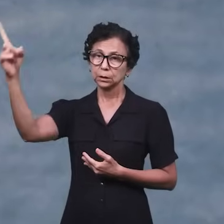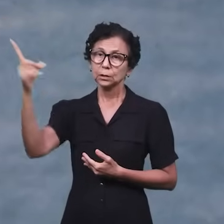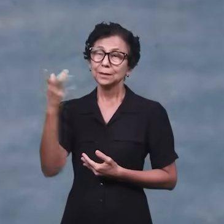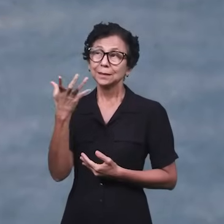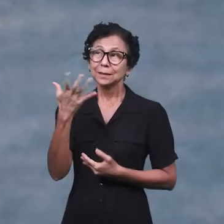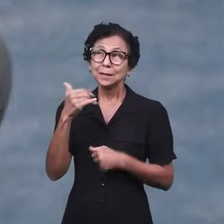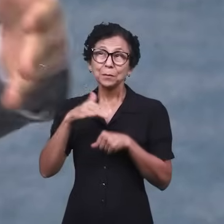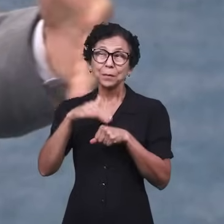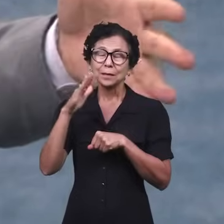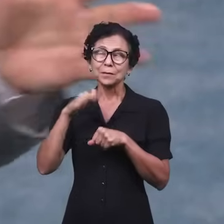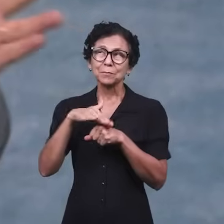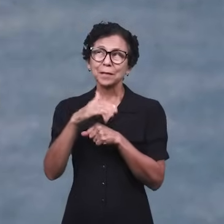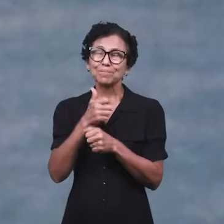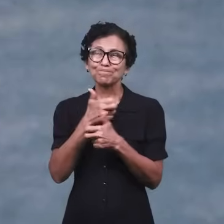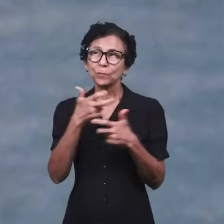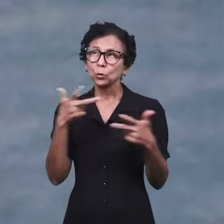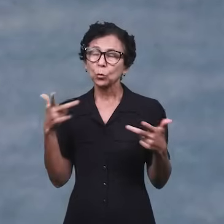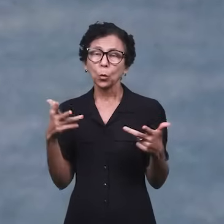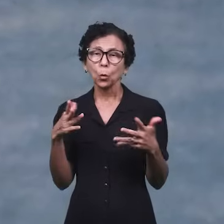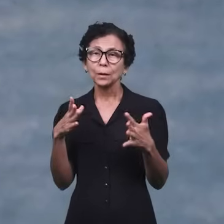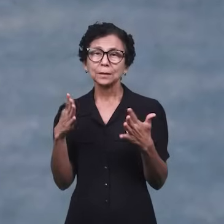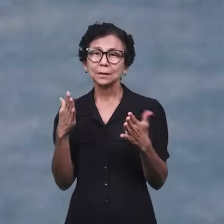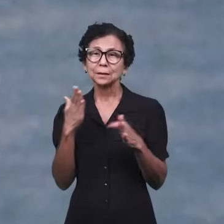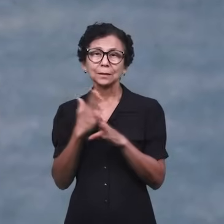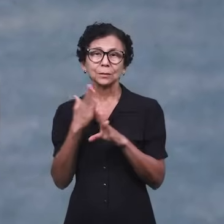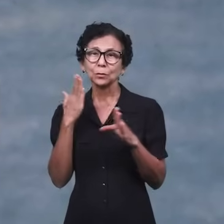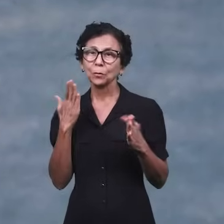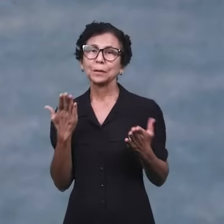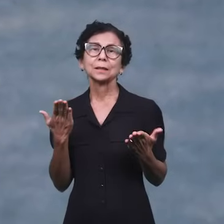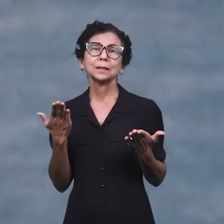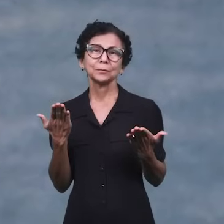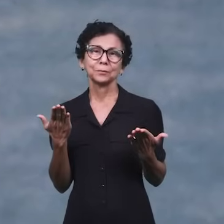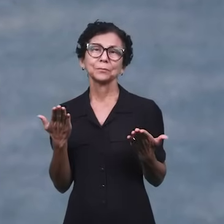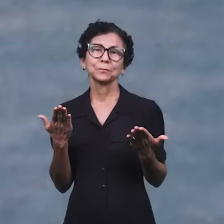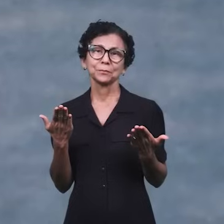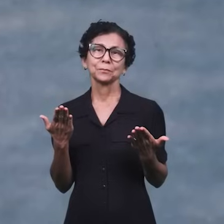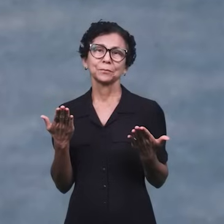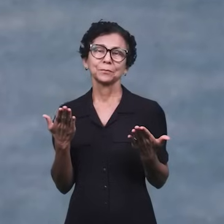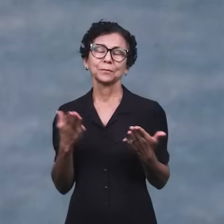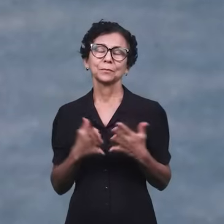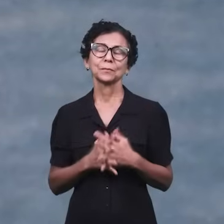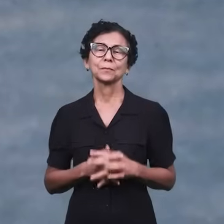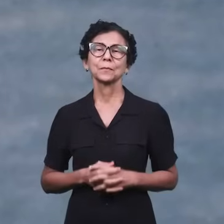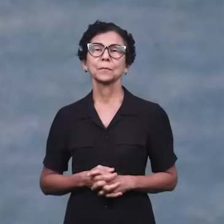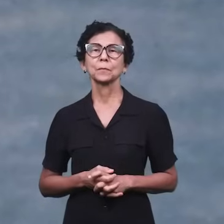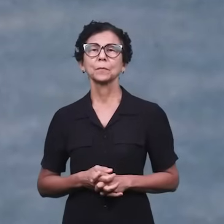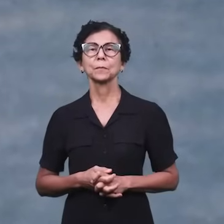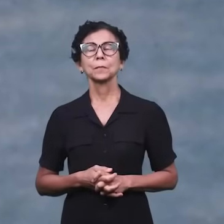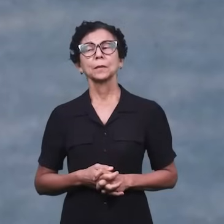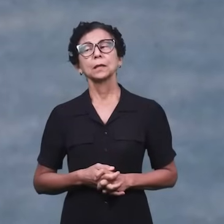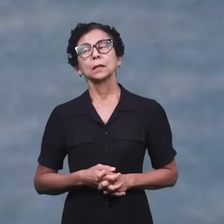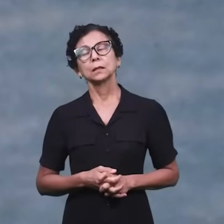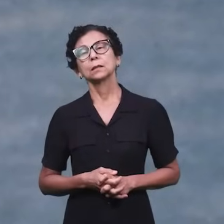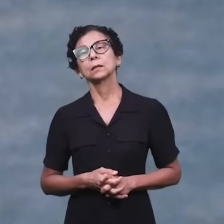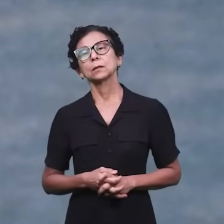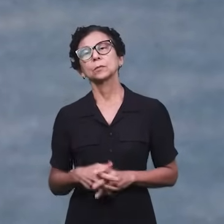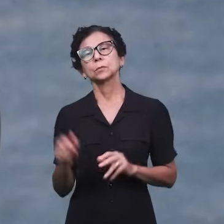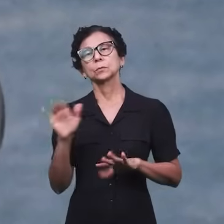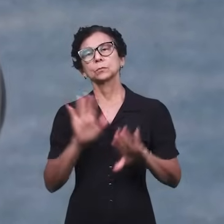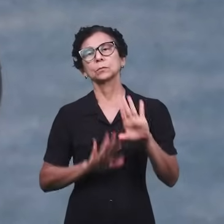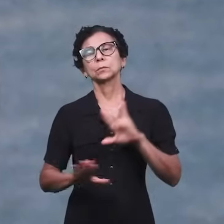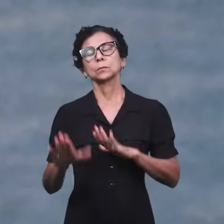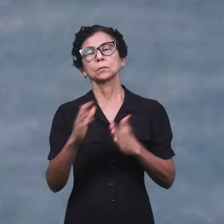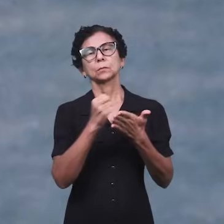apoio que te ajude a organizar o seu conhecimento bíblico mas é algo que deve se tomar algum cuidado